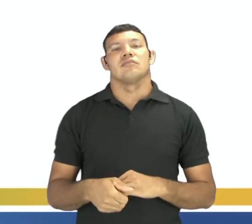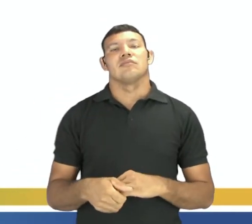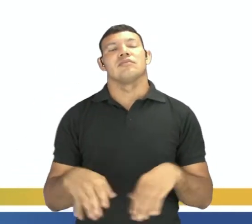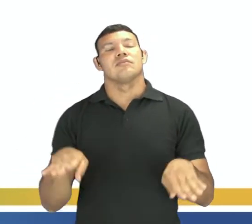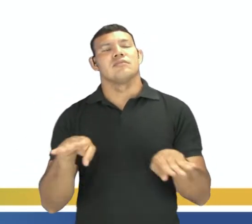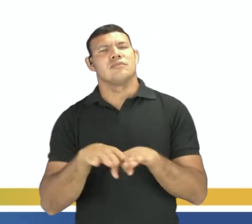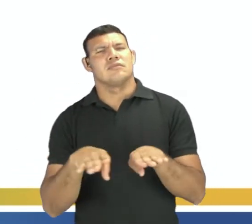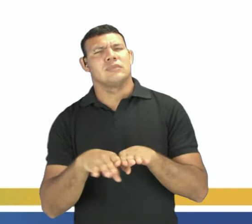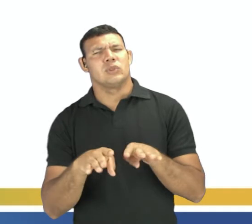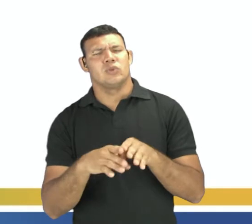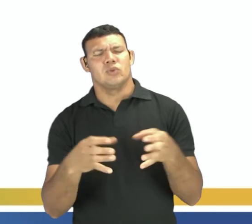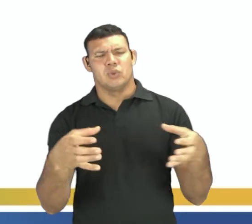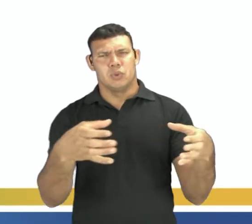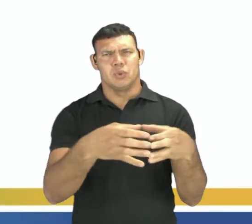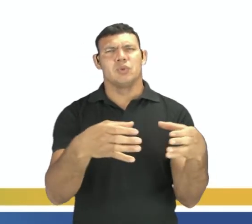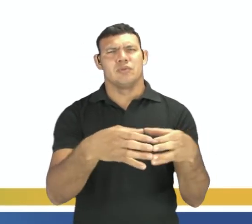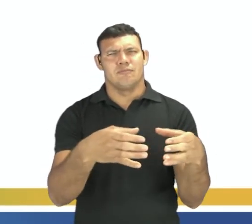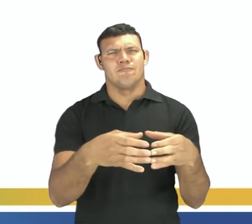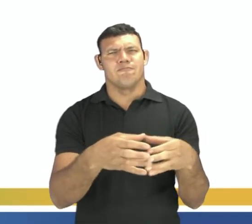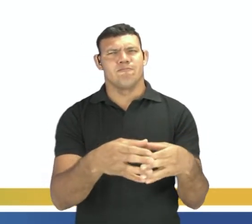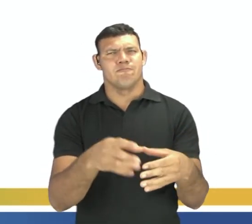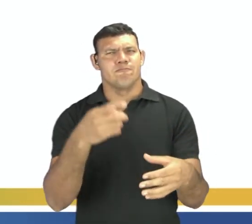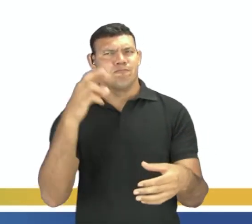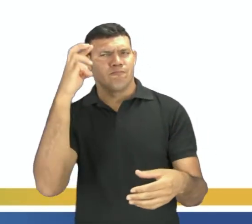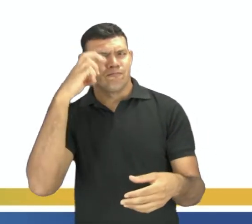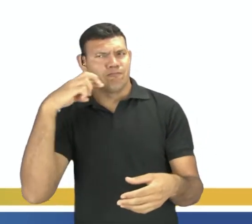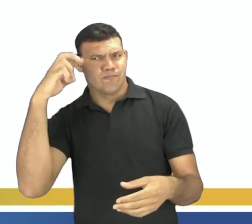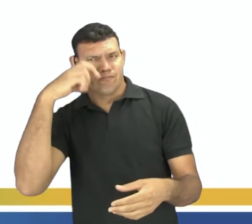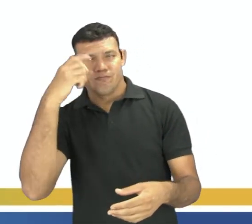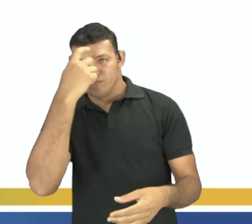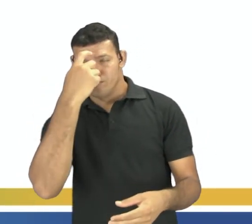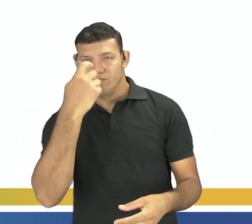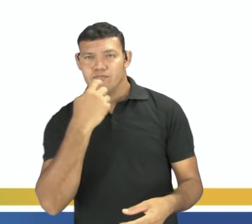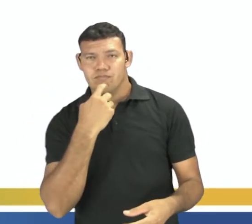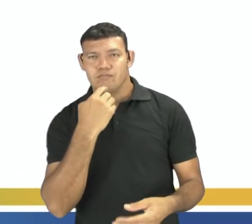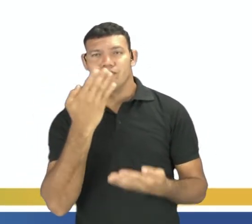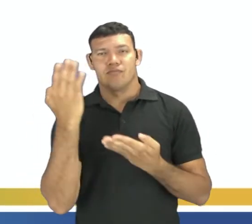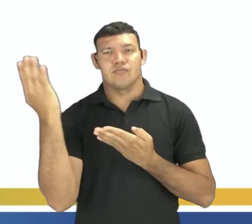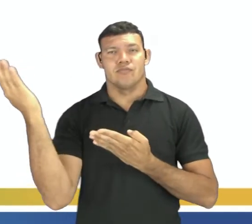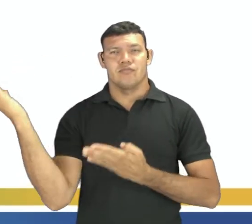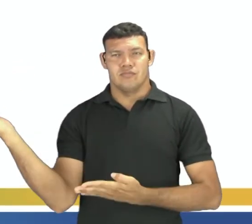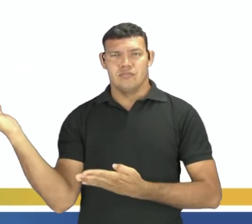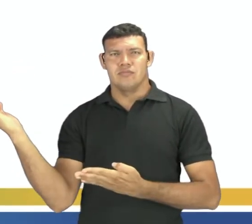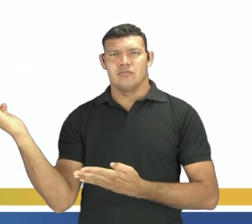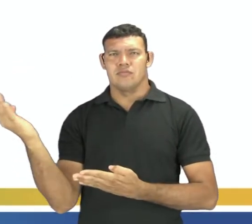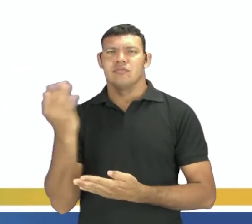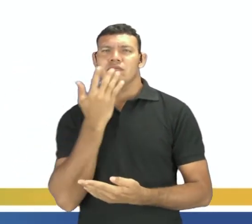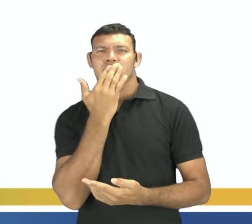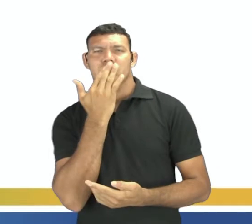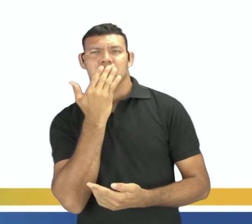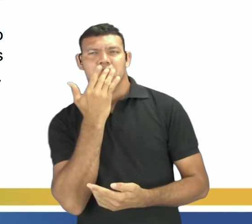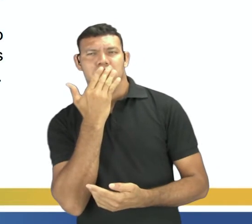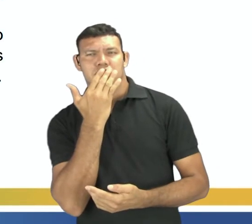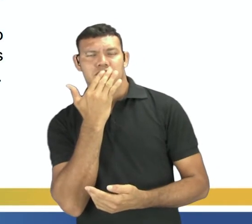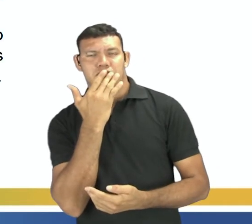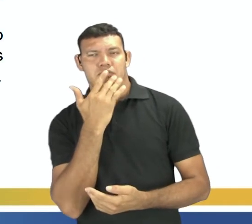temos todo o conjunto que vocês podem observar muito bem nessa imagem, com cores